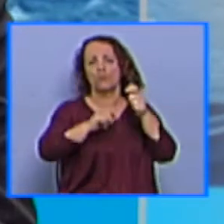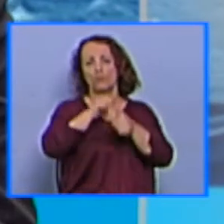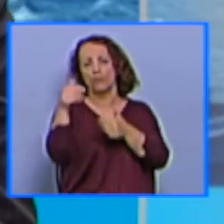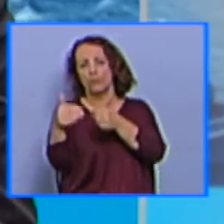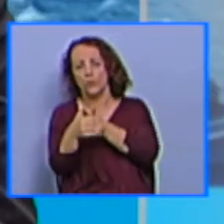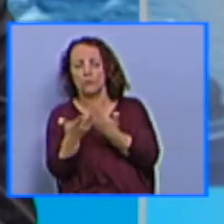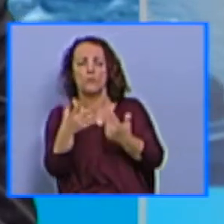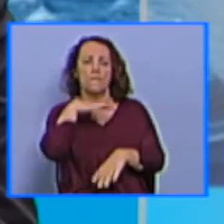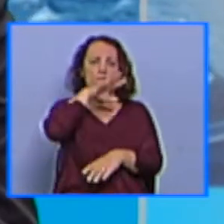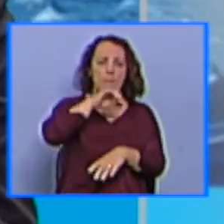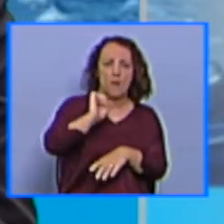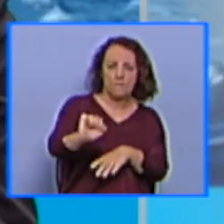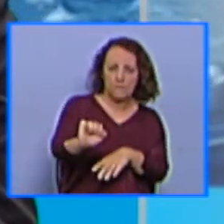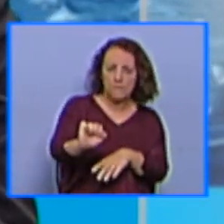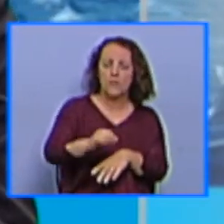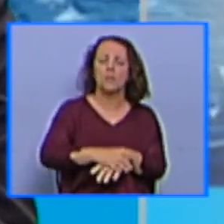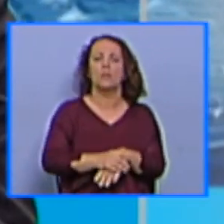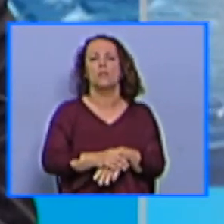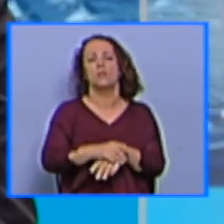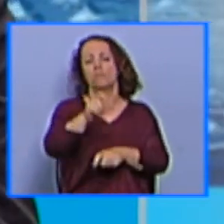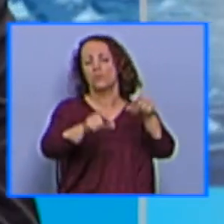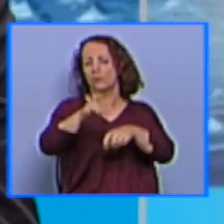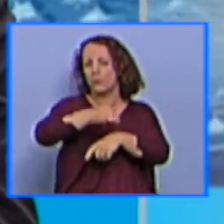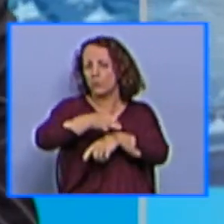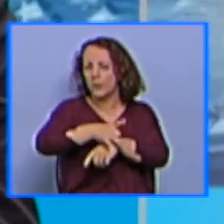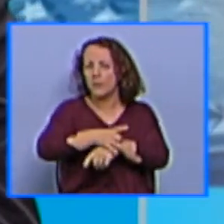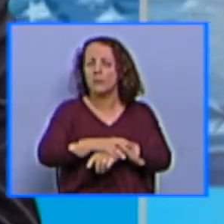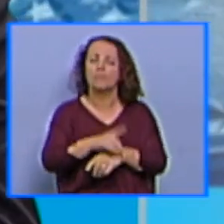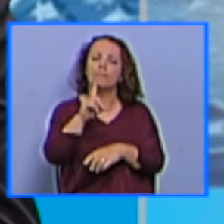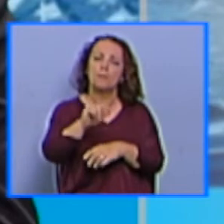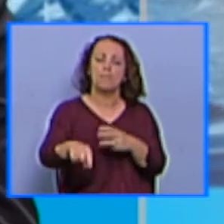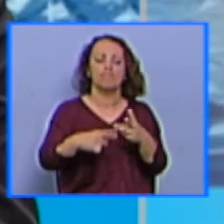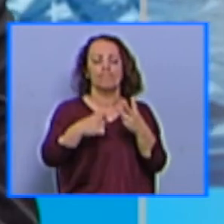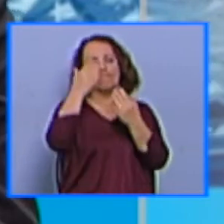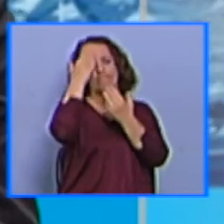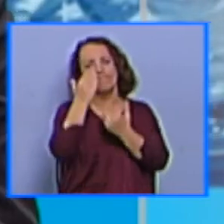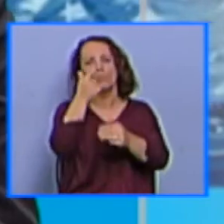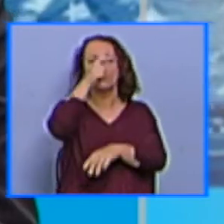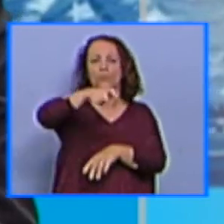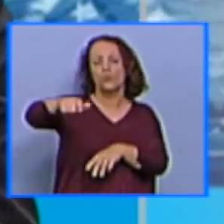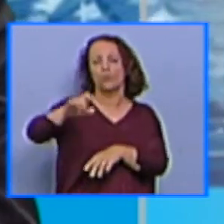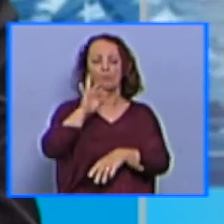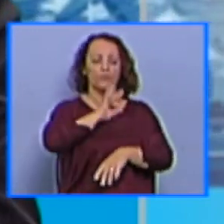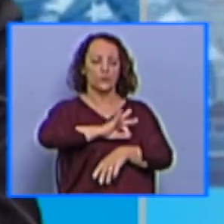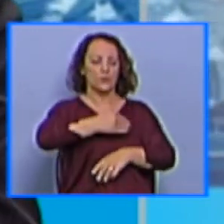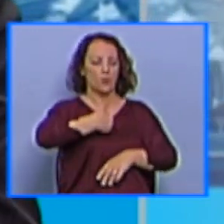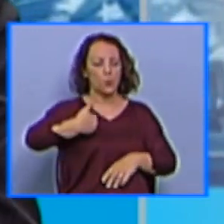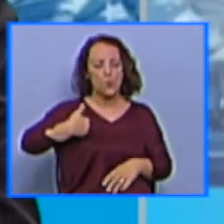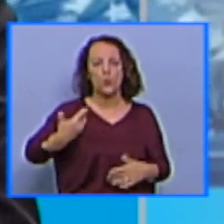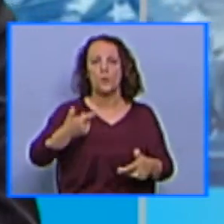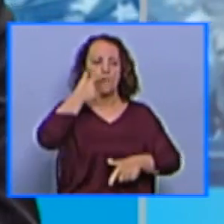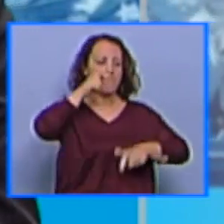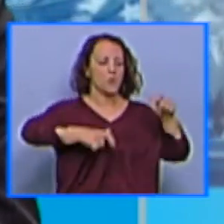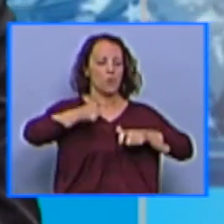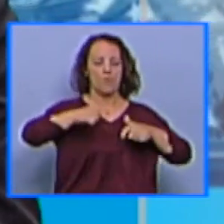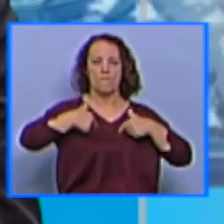doentes, também este reconhecimento pelos todos os profissionais de saúde, enfim, todos aqueles que têm estado na linha da